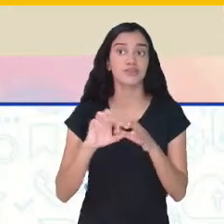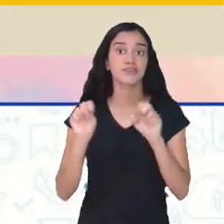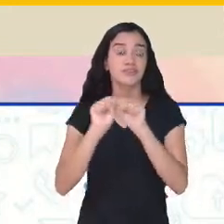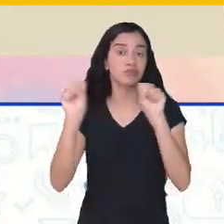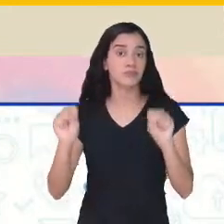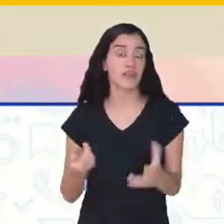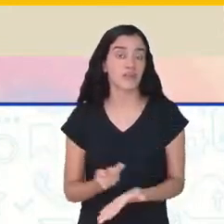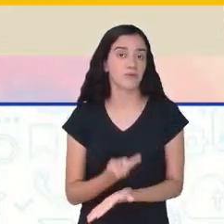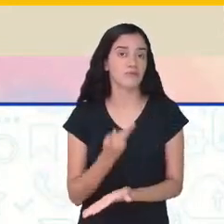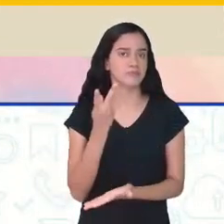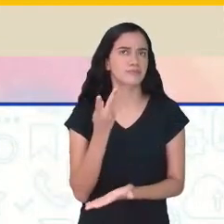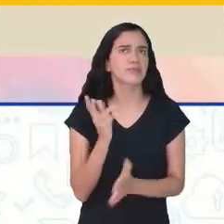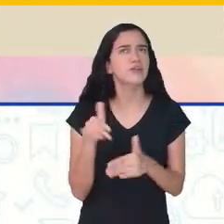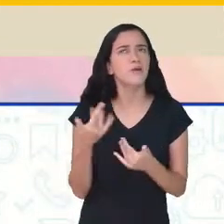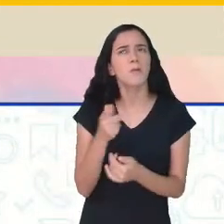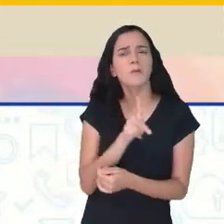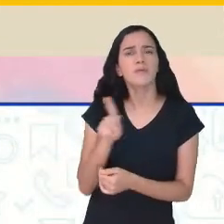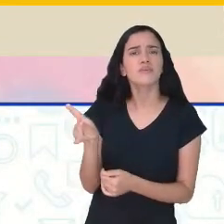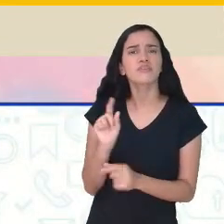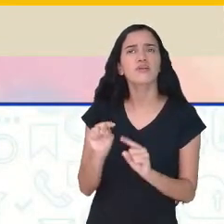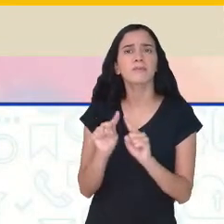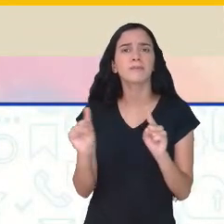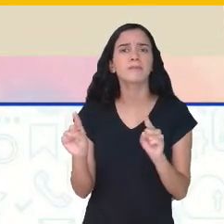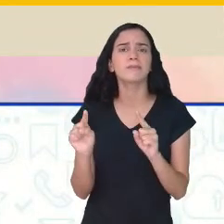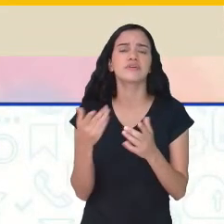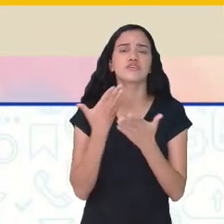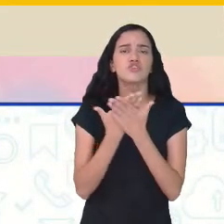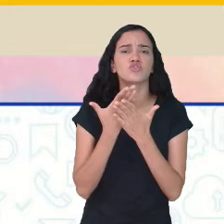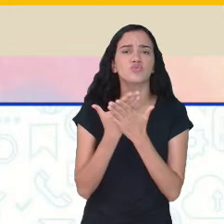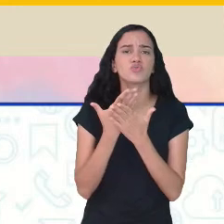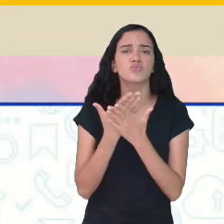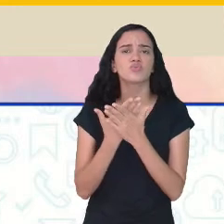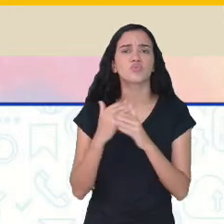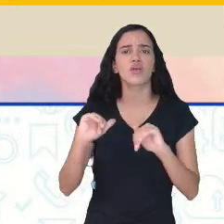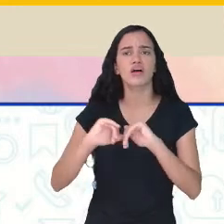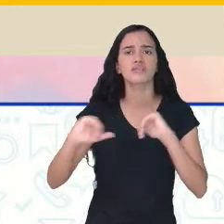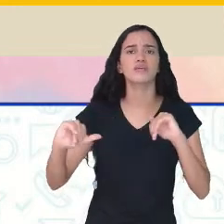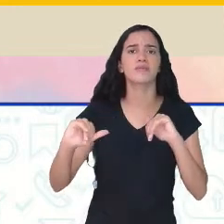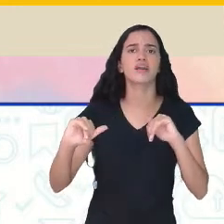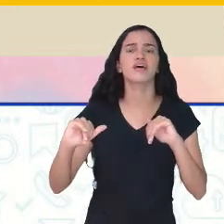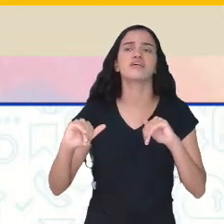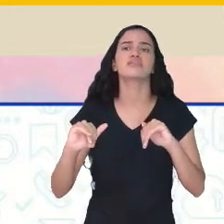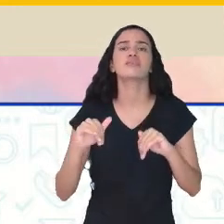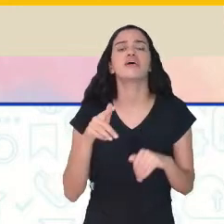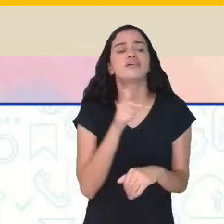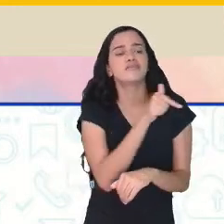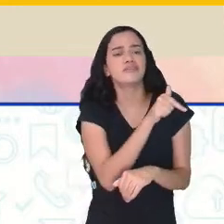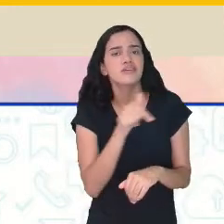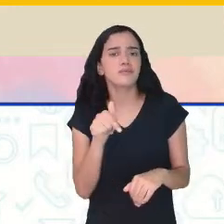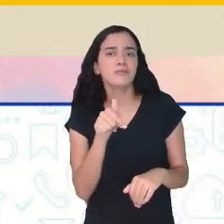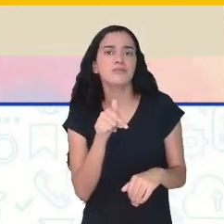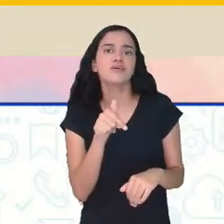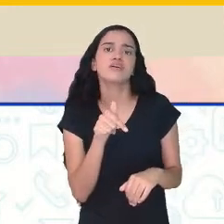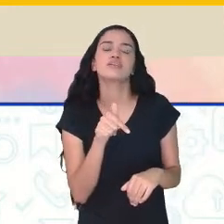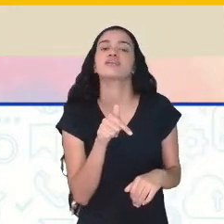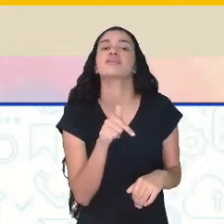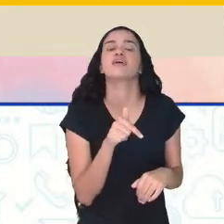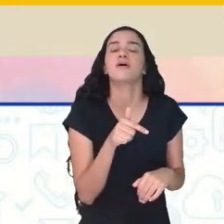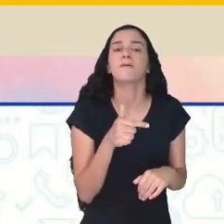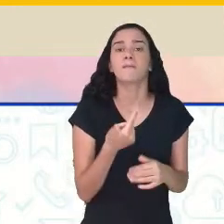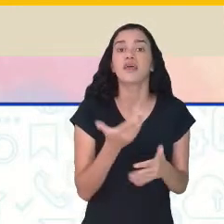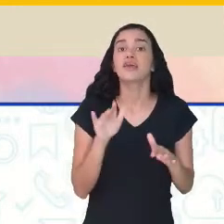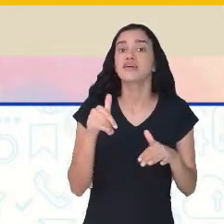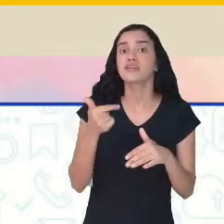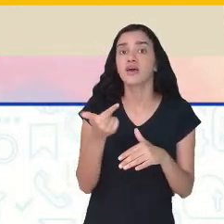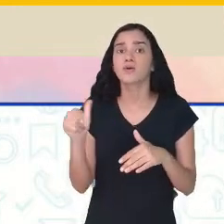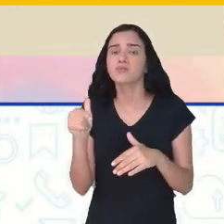acontecendo. Então, professora, mas a gente estuda separado, a gente estuda uma semana circulação, na outra digestão. Sim, isso é